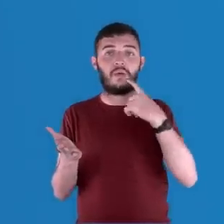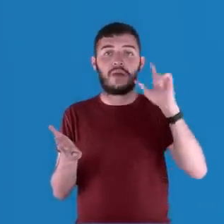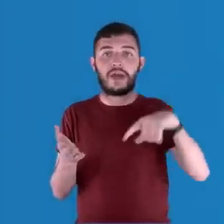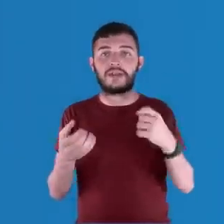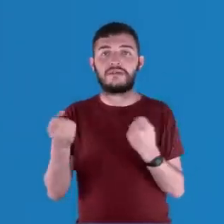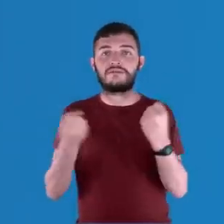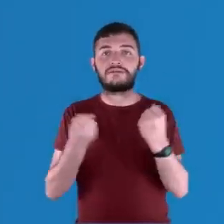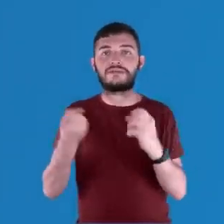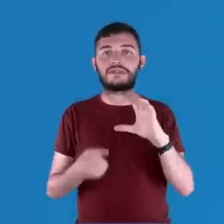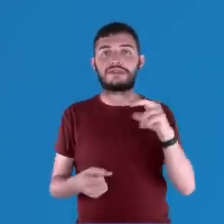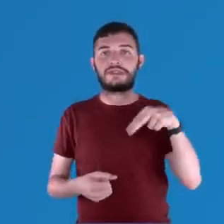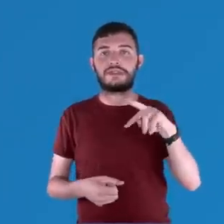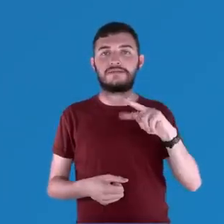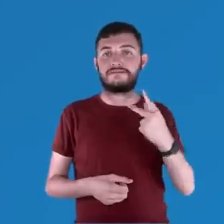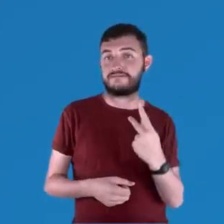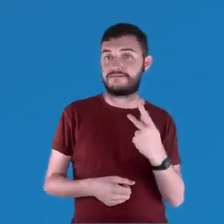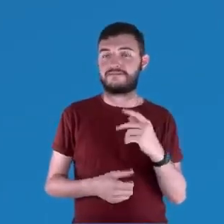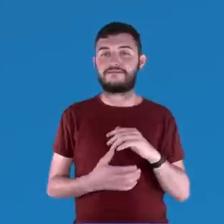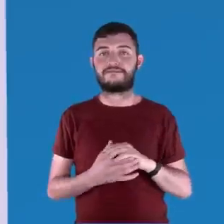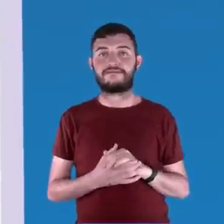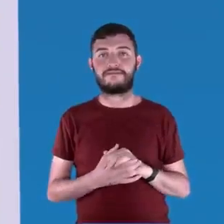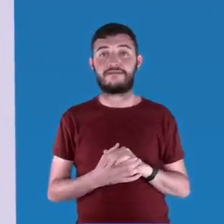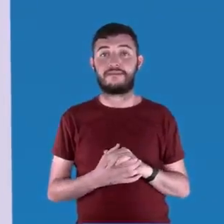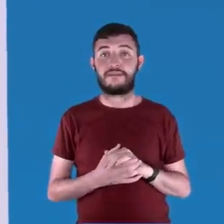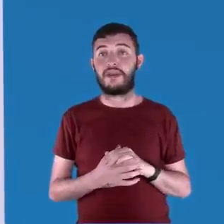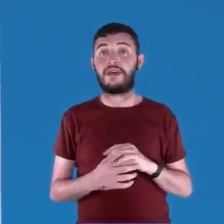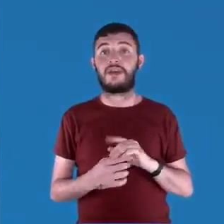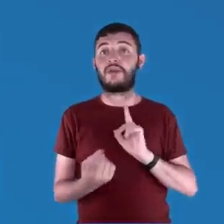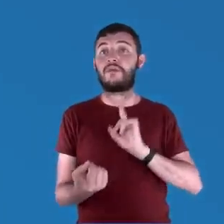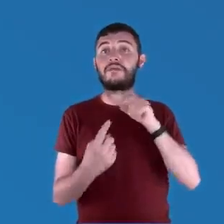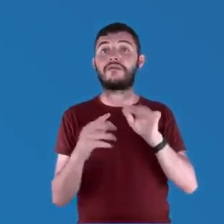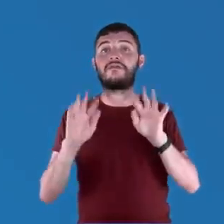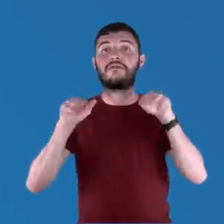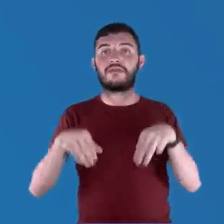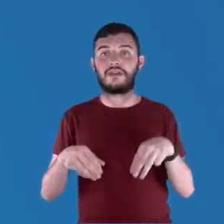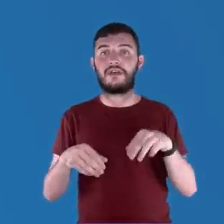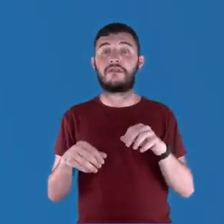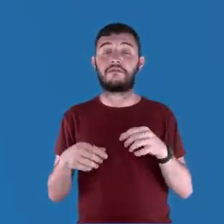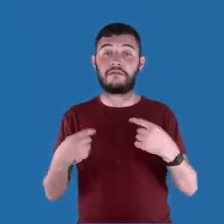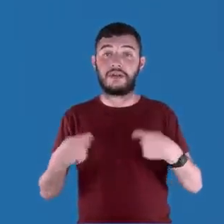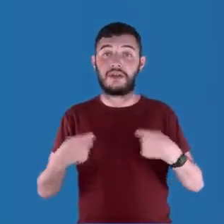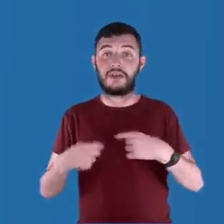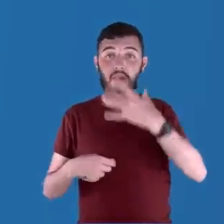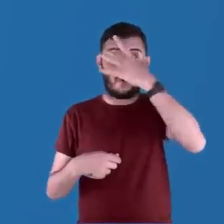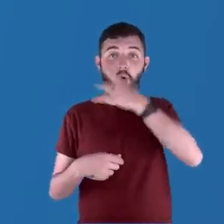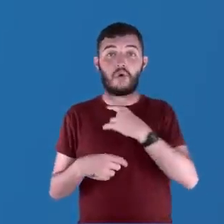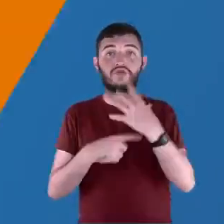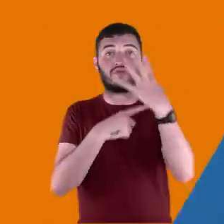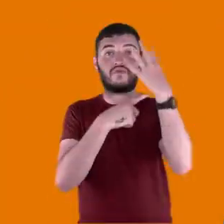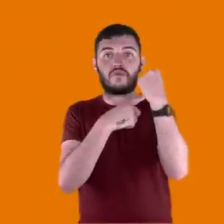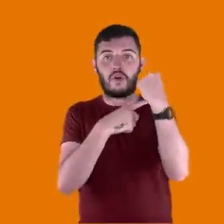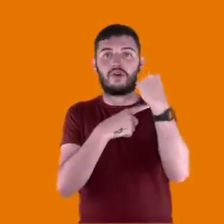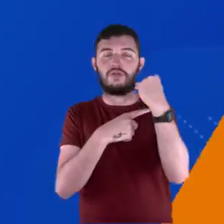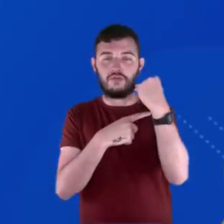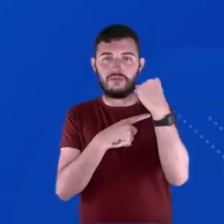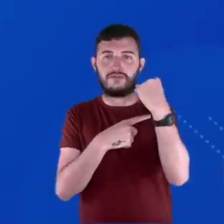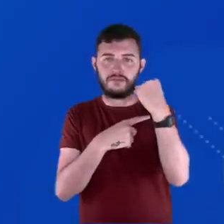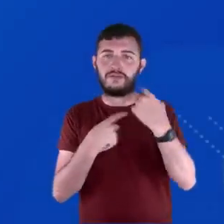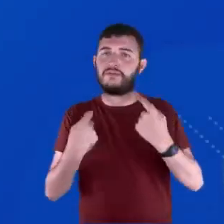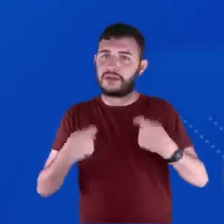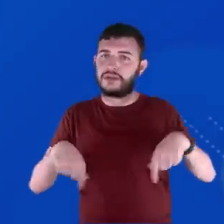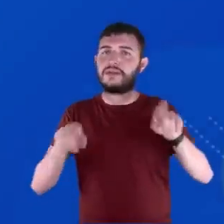carteira de motorista CNH por último você deve tirar uma foto do seu rosto a famosa selfie